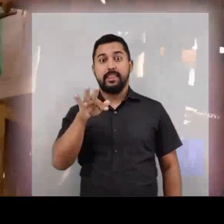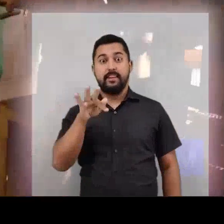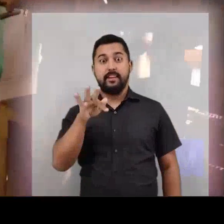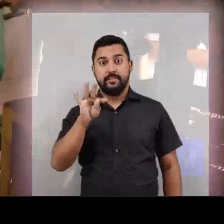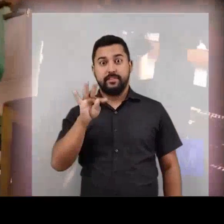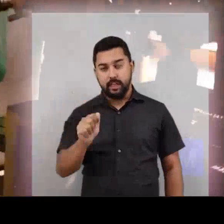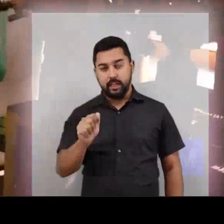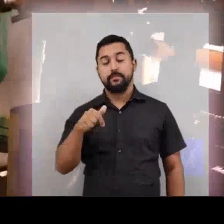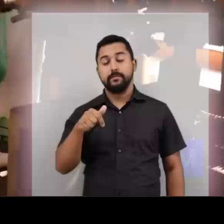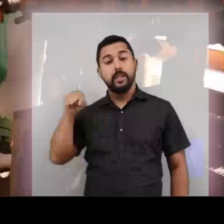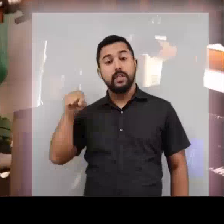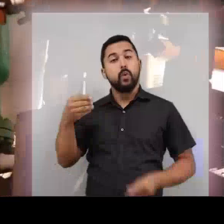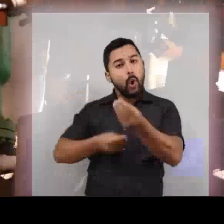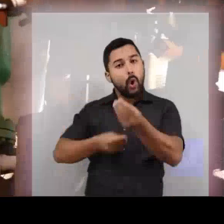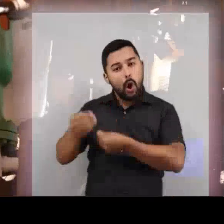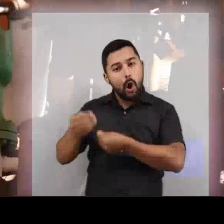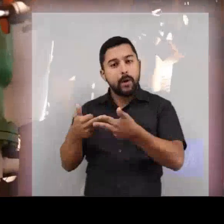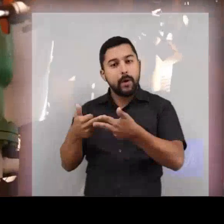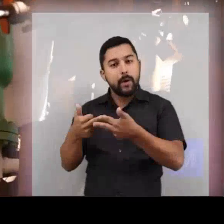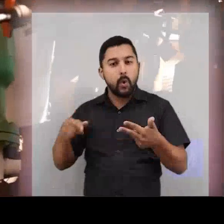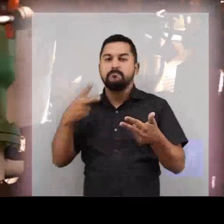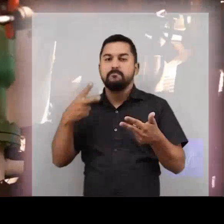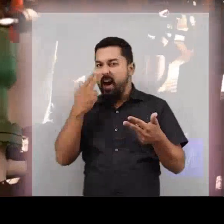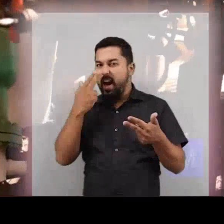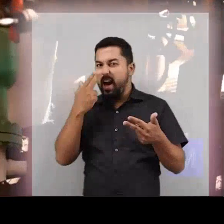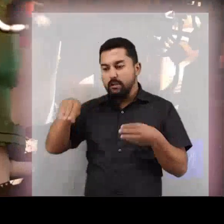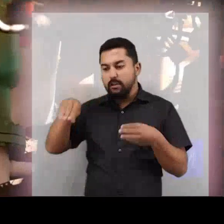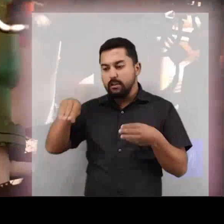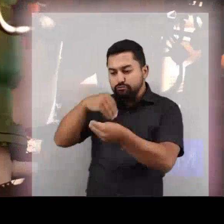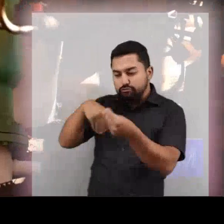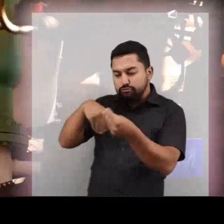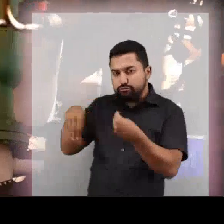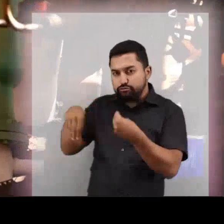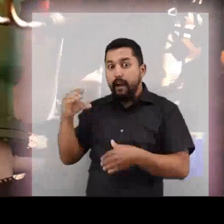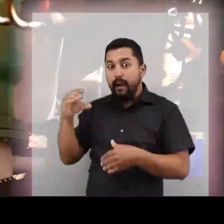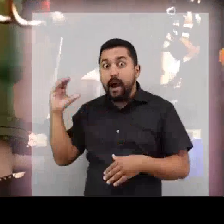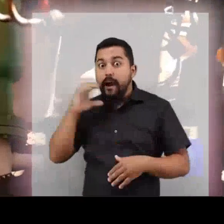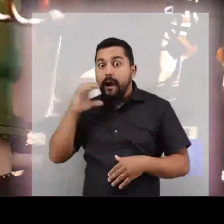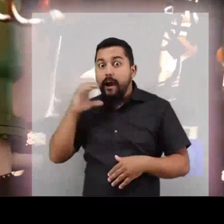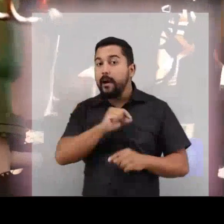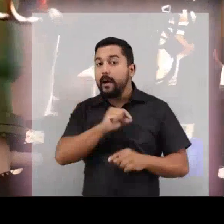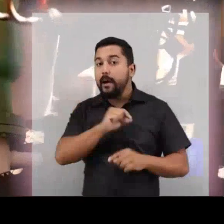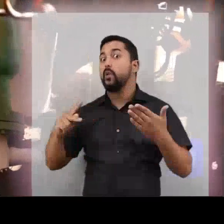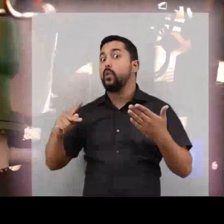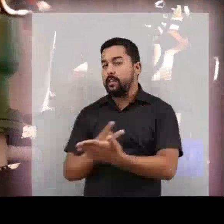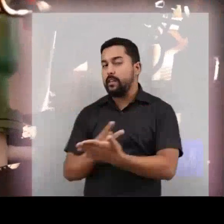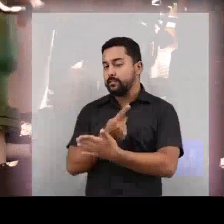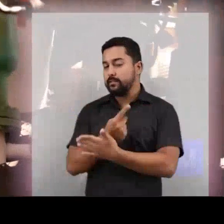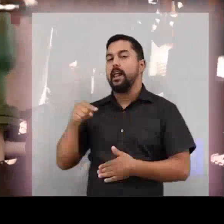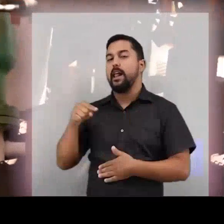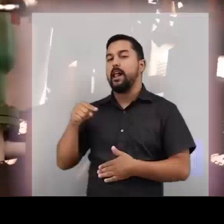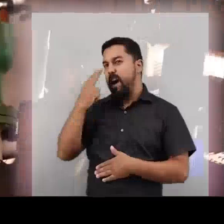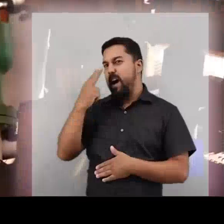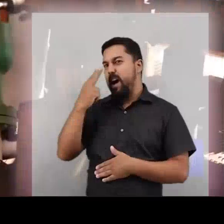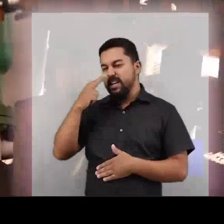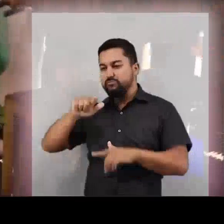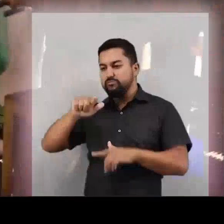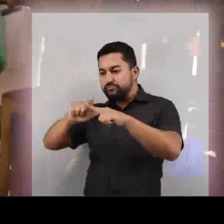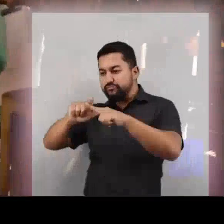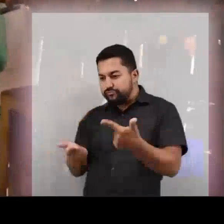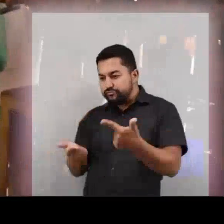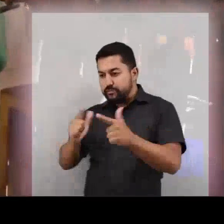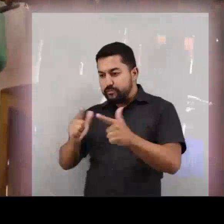curiosidade bacana é que como o catalisador está nessa forma de pó, entrando lá dentro rápido, em alta temperatura, ele acaba funcionando como uma espécie de uma